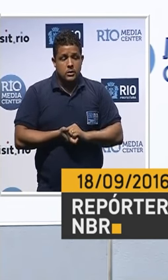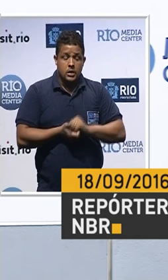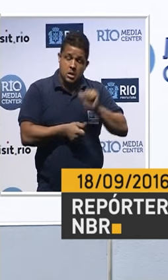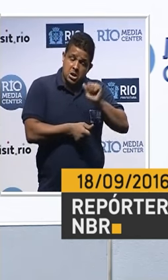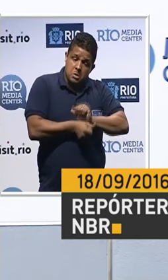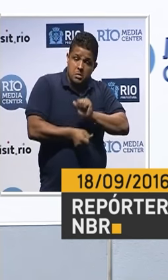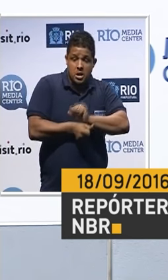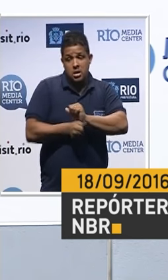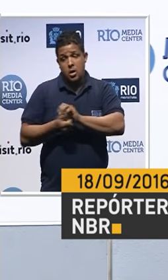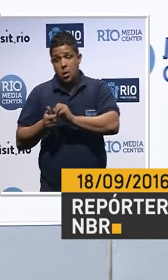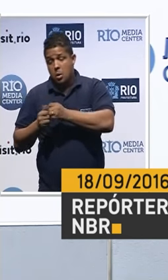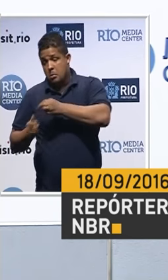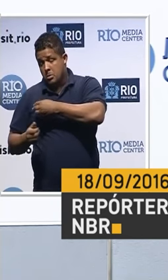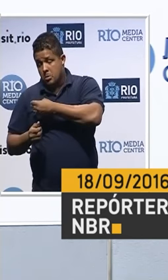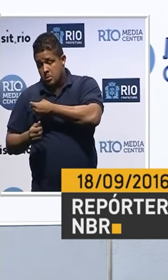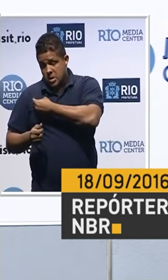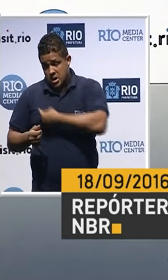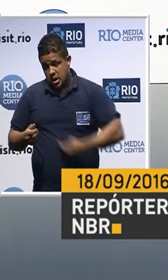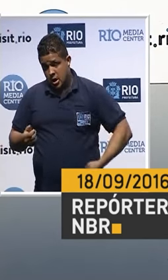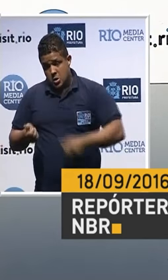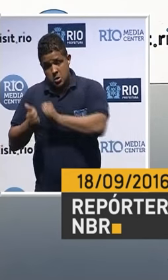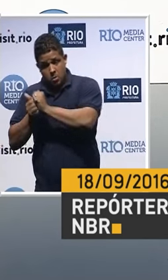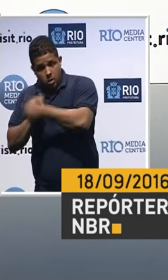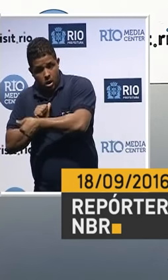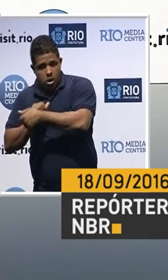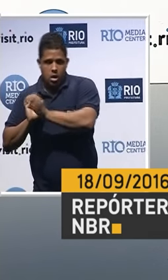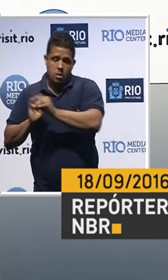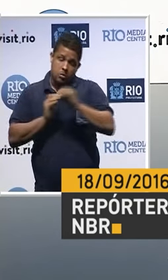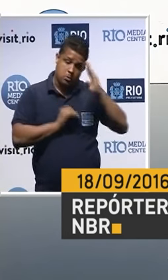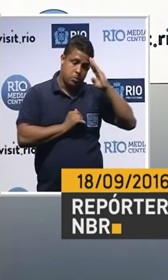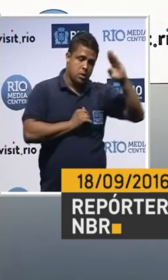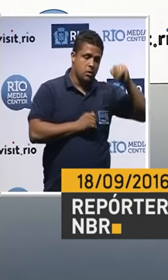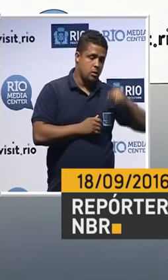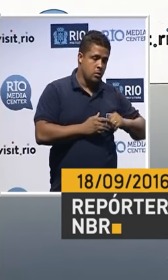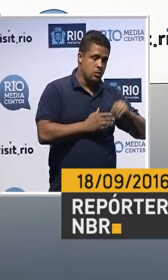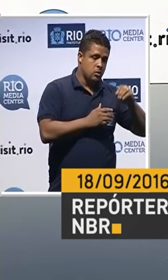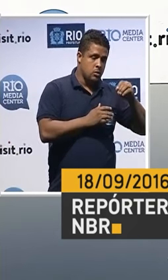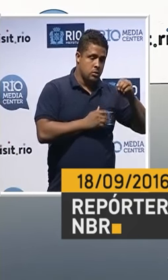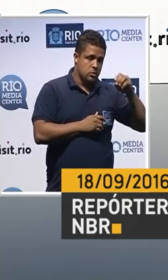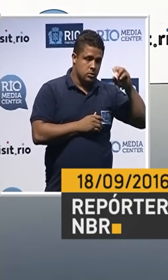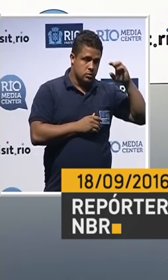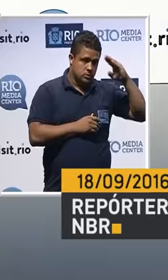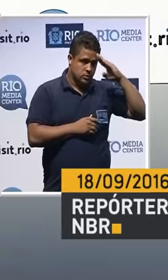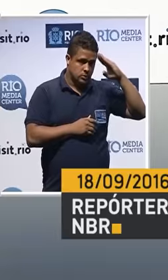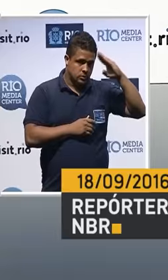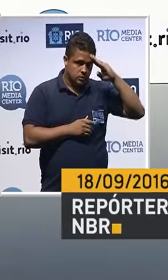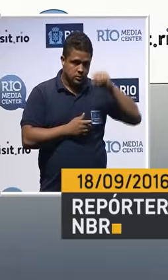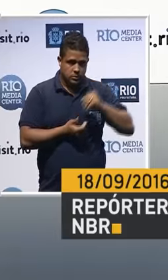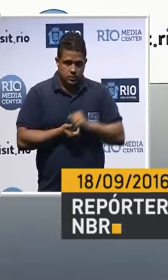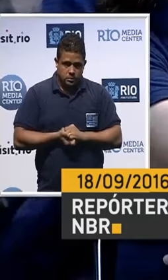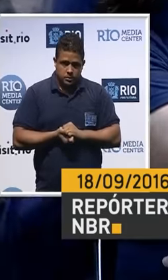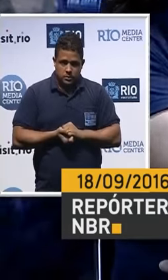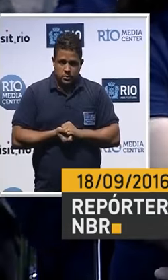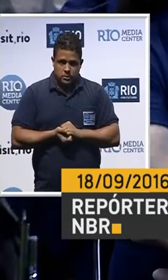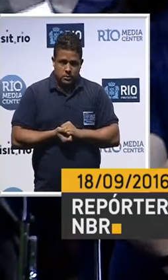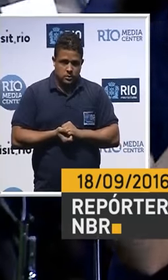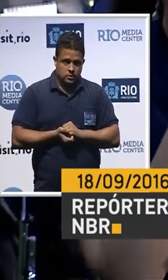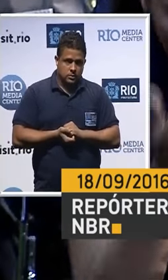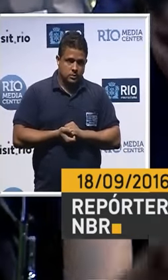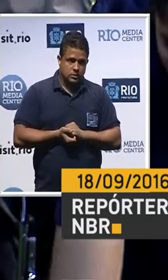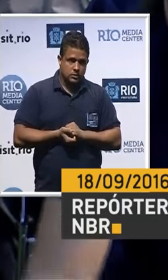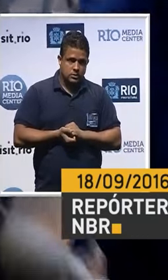do Esporte. Vamos à última pergunta da TV Ines, com a repórter Clarissa Guerreta.